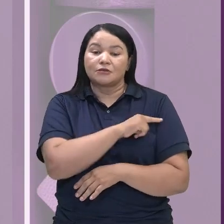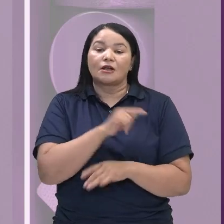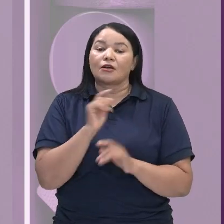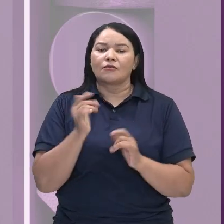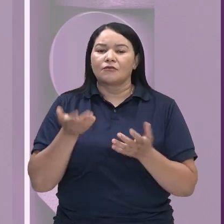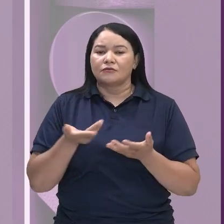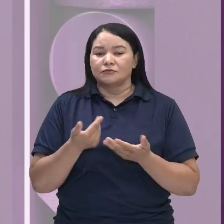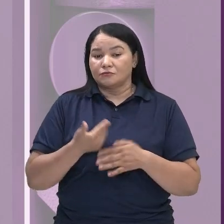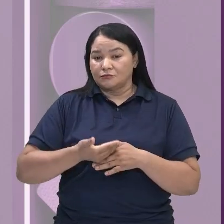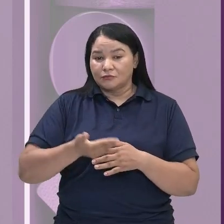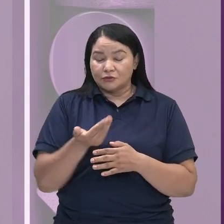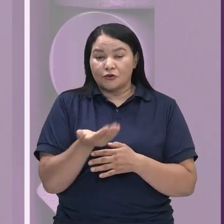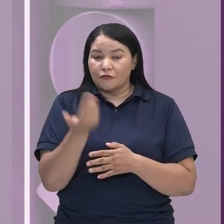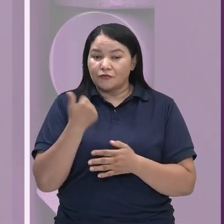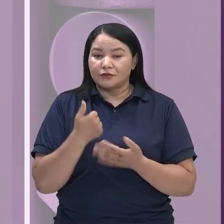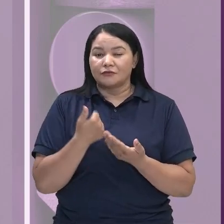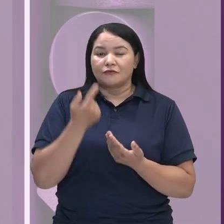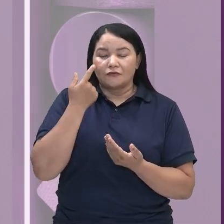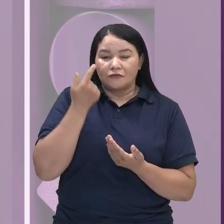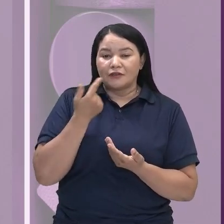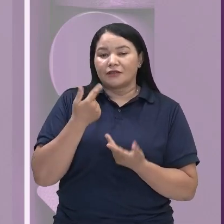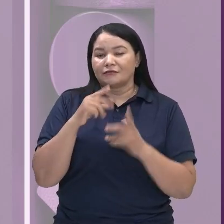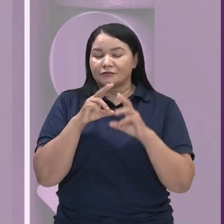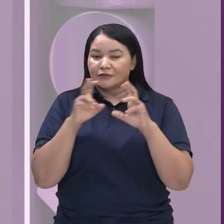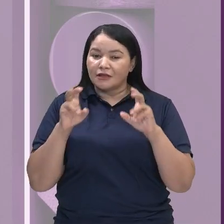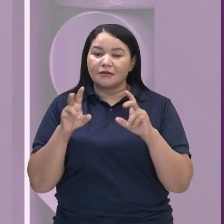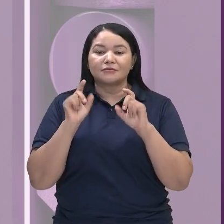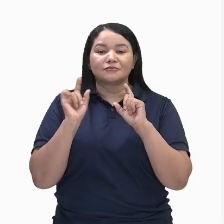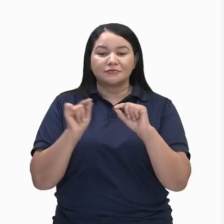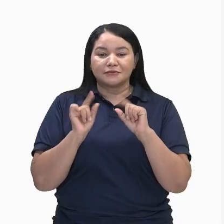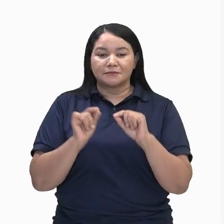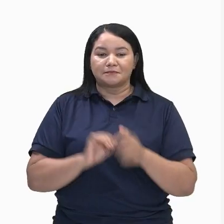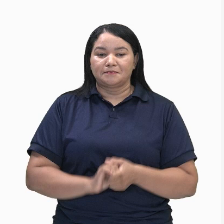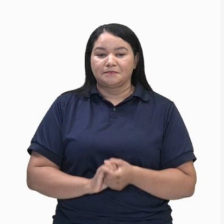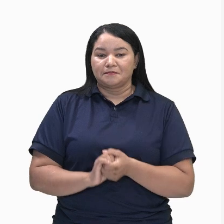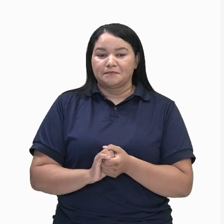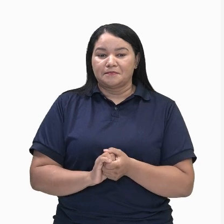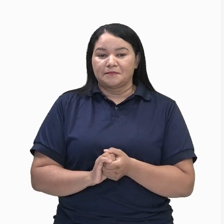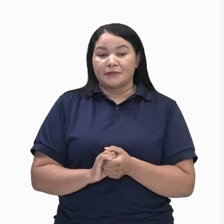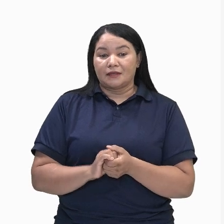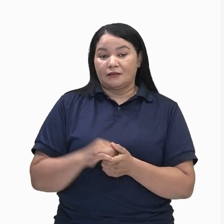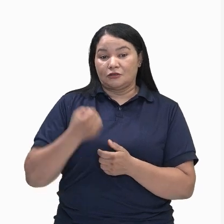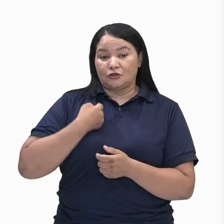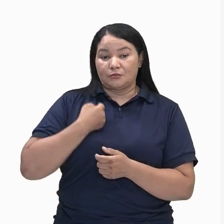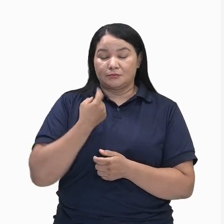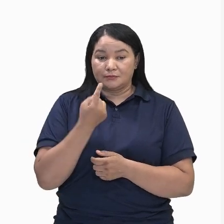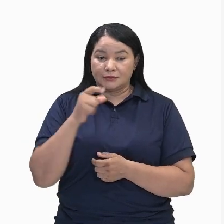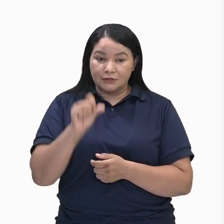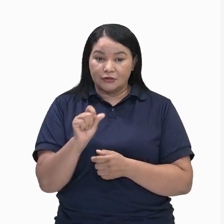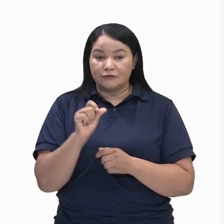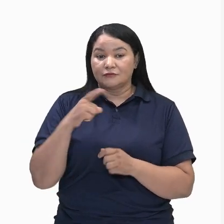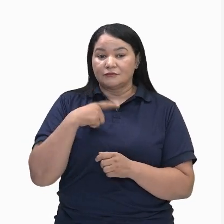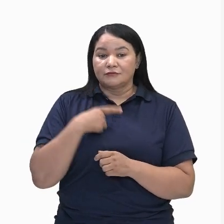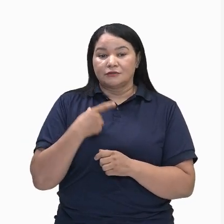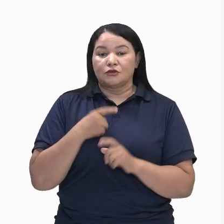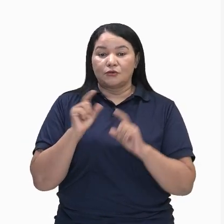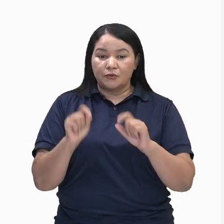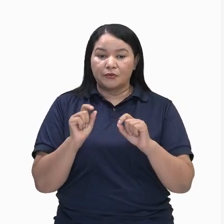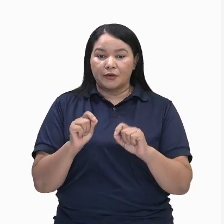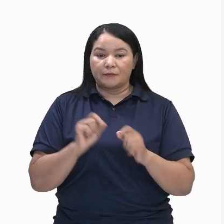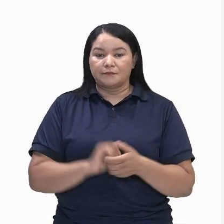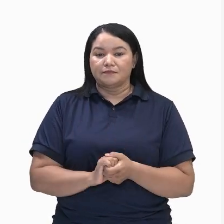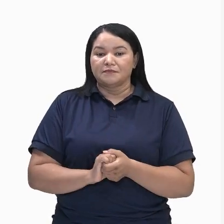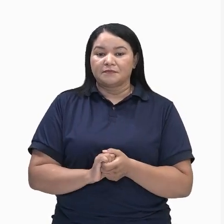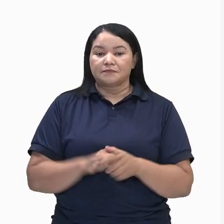e nesse momento convido você a ver o que é que temos planejado para esta aula. A nossa aula de número 19 tem como objeto de